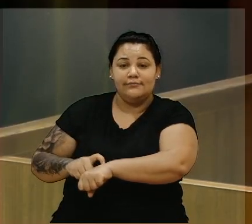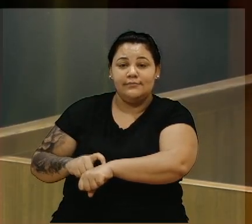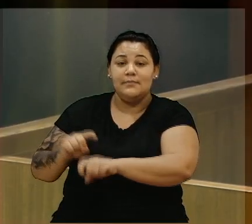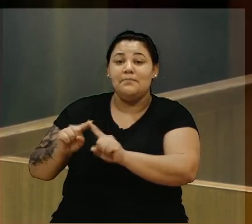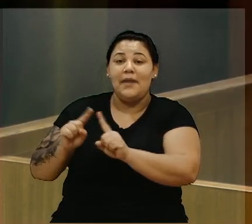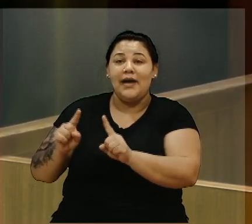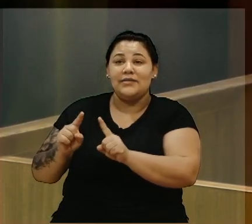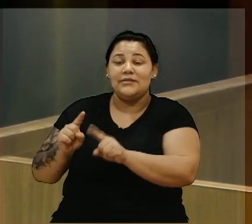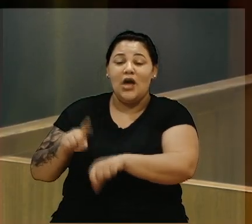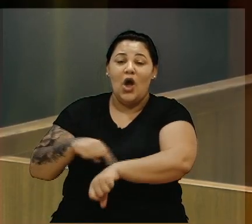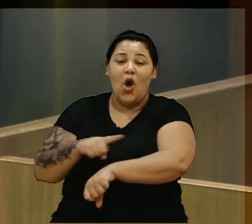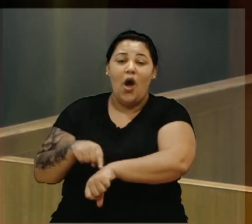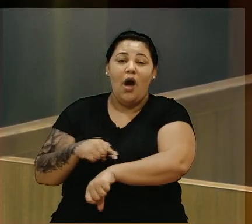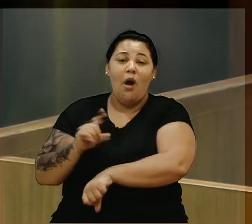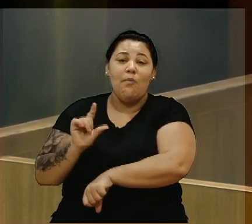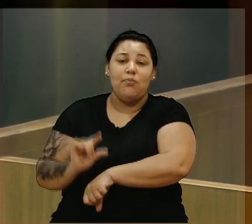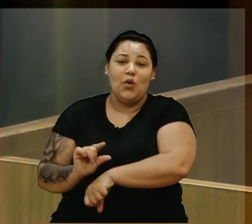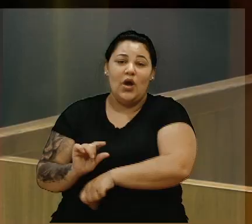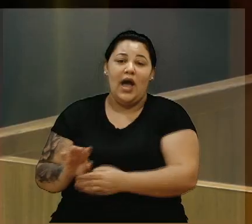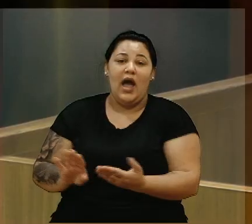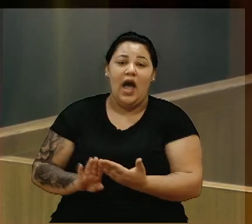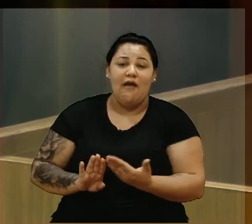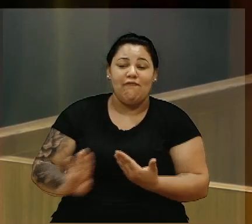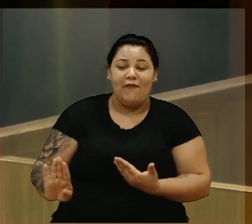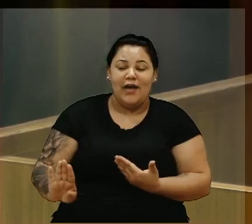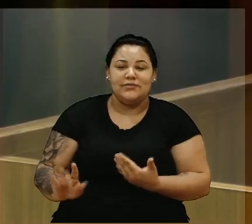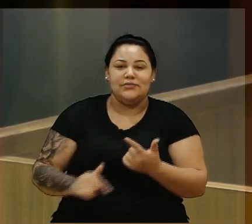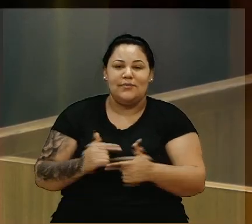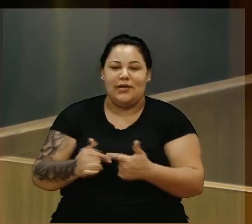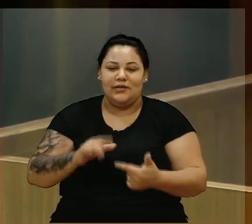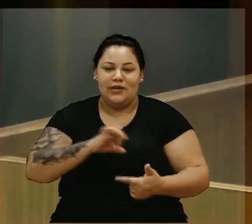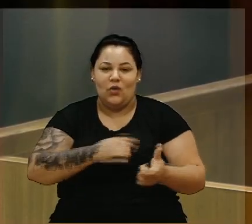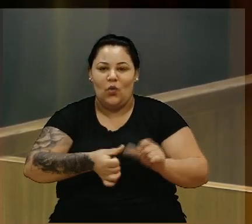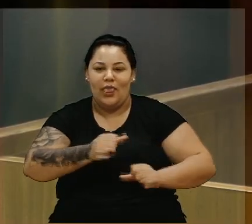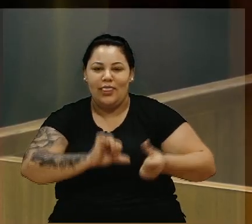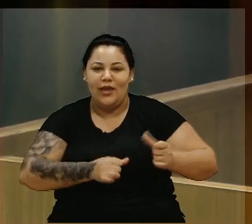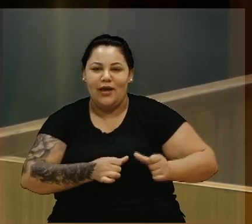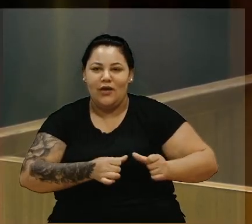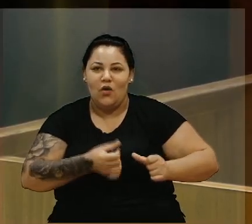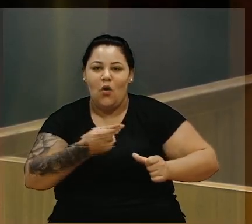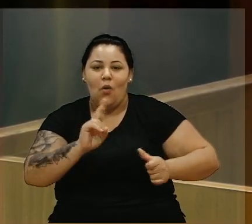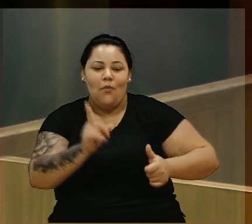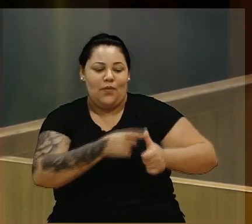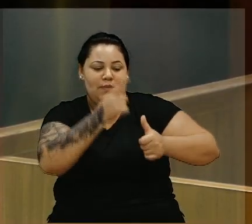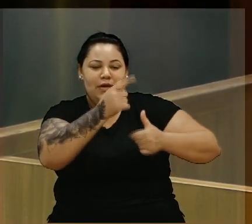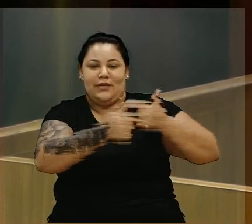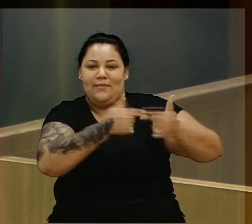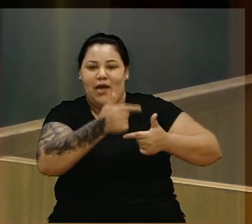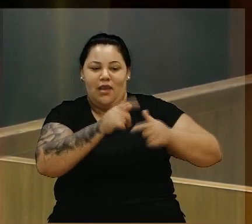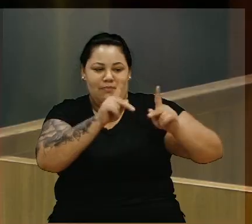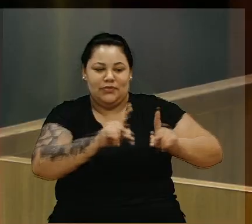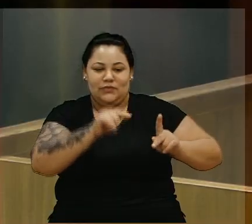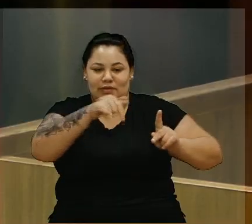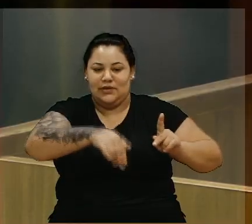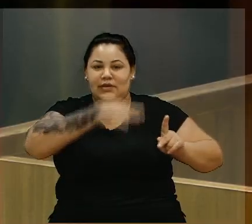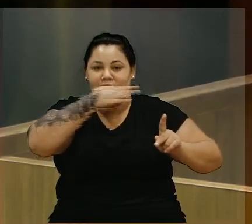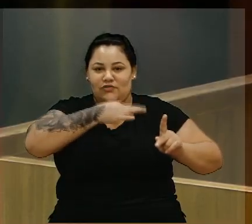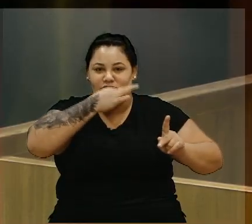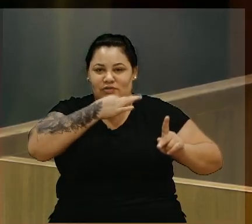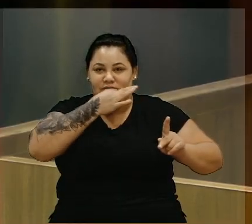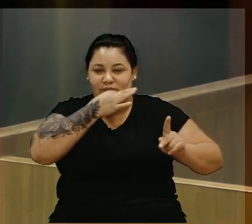curtas. Isso acaba afastando os trabalhadores mais qualificados. Ou é um primeiro emprego, que a pessoa vem para Caxias, acaba